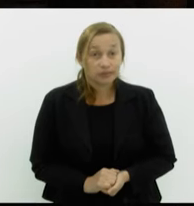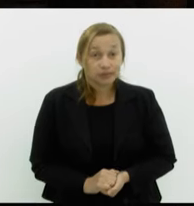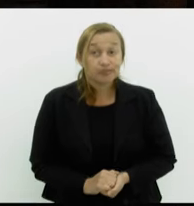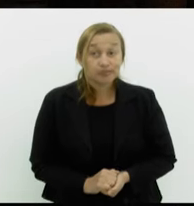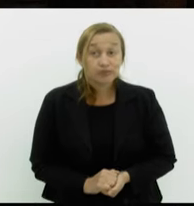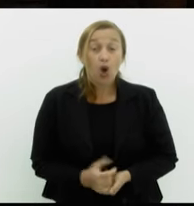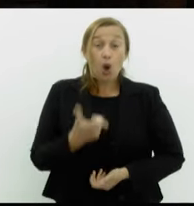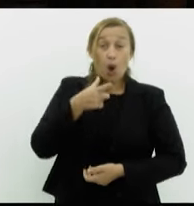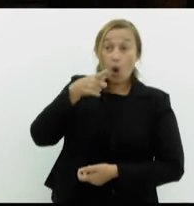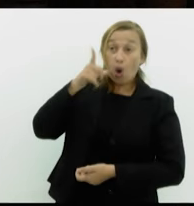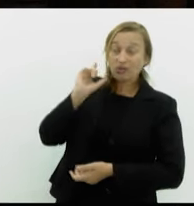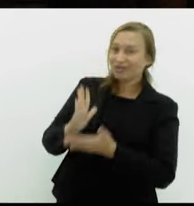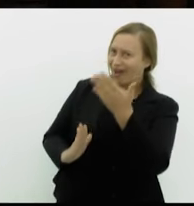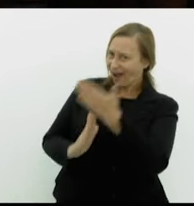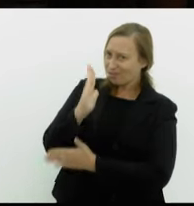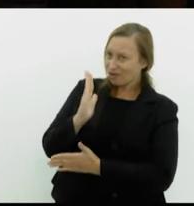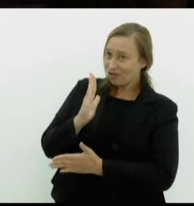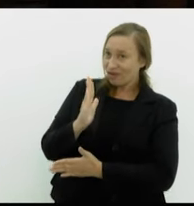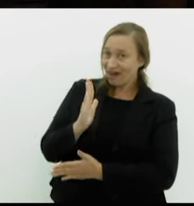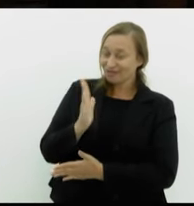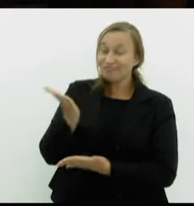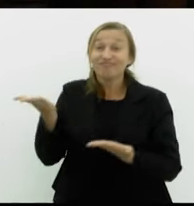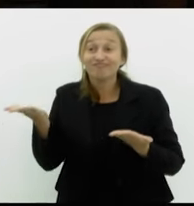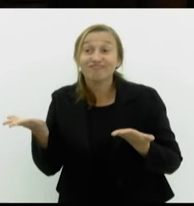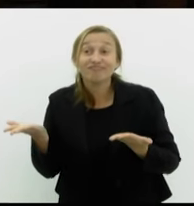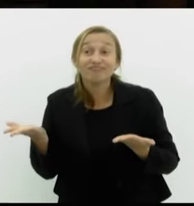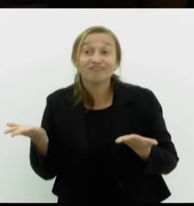Em compensação, ontem aprovaram o tal do